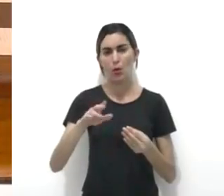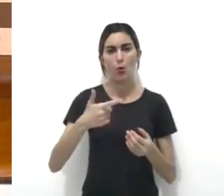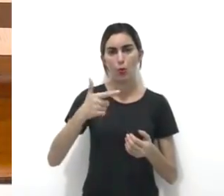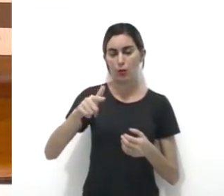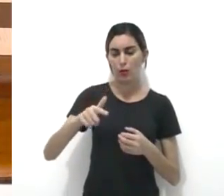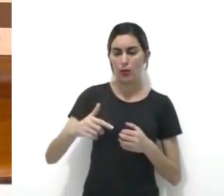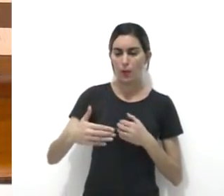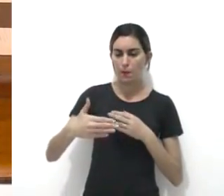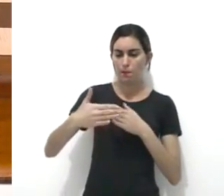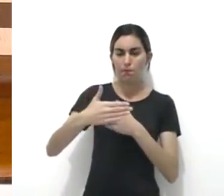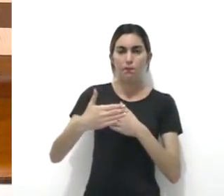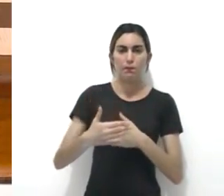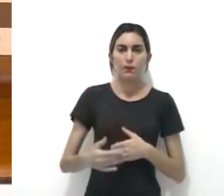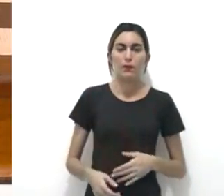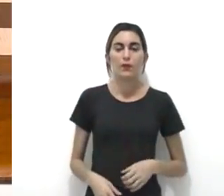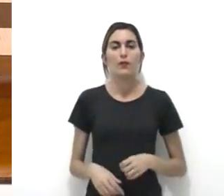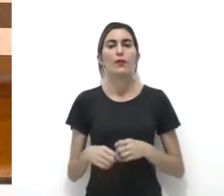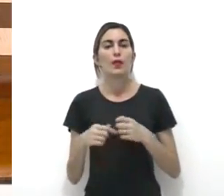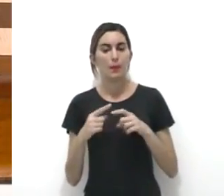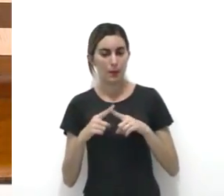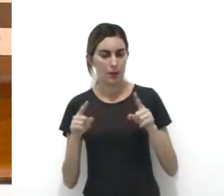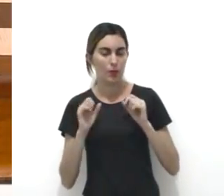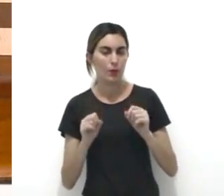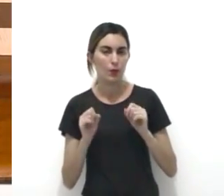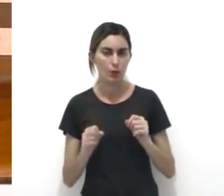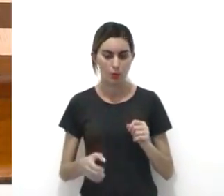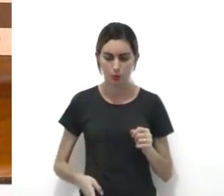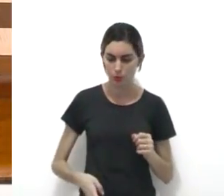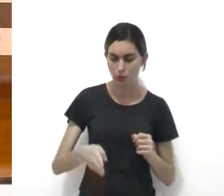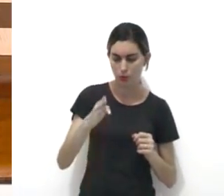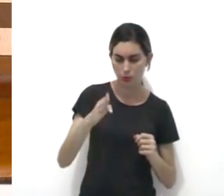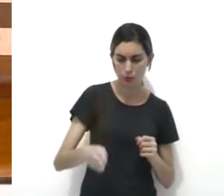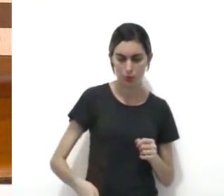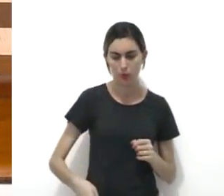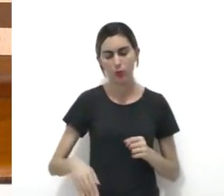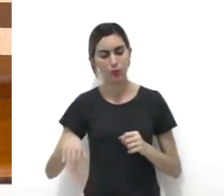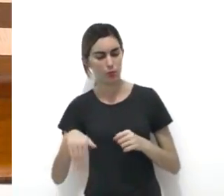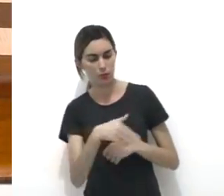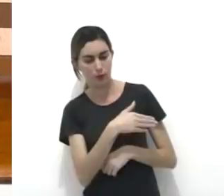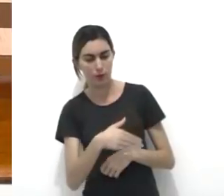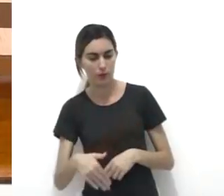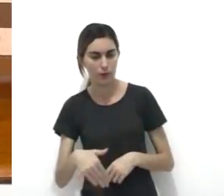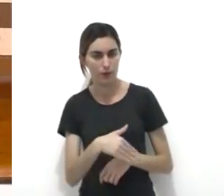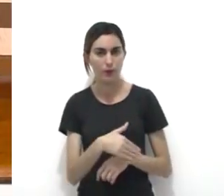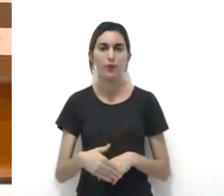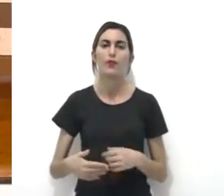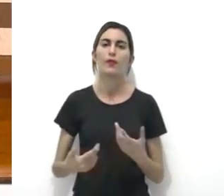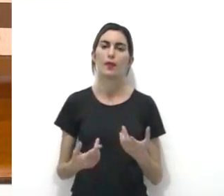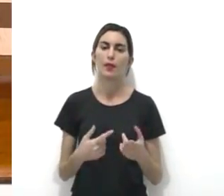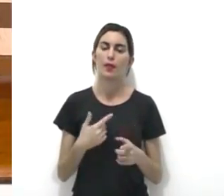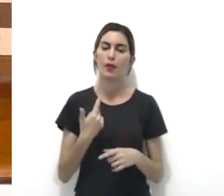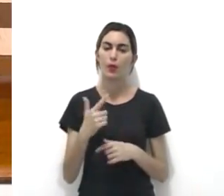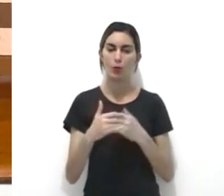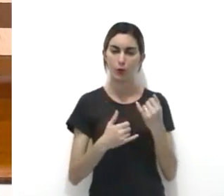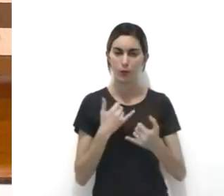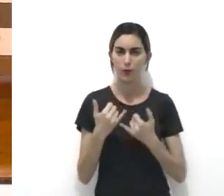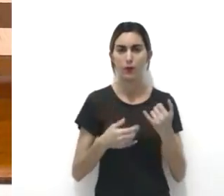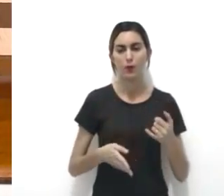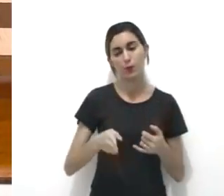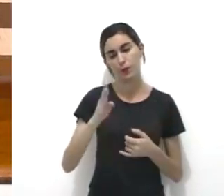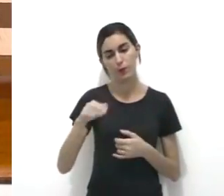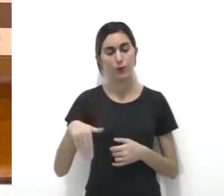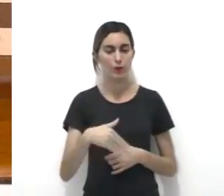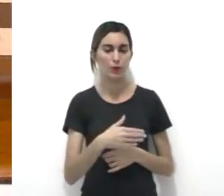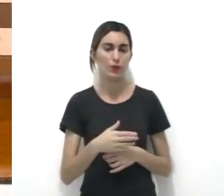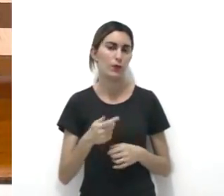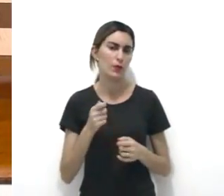a outra peça está me bloqueando, tá? Mas eu posso ir para frente, numa próxima jogada, vou